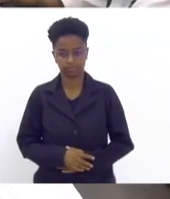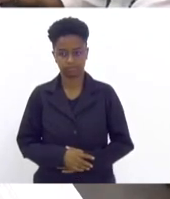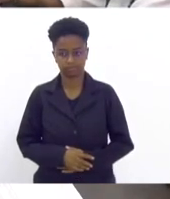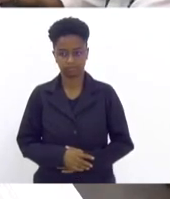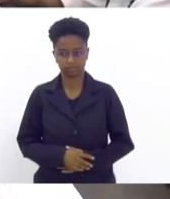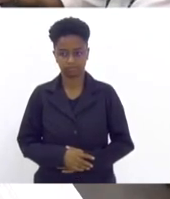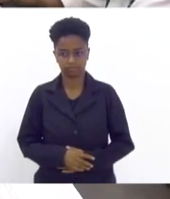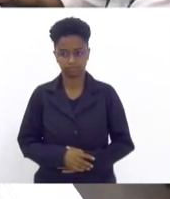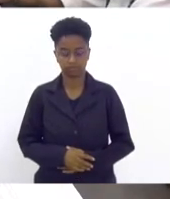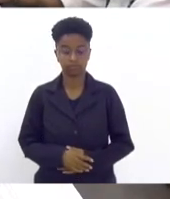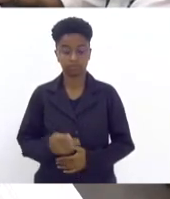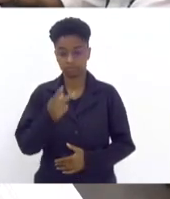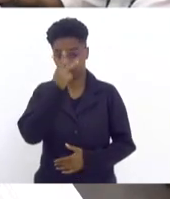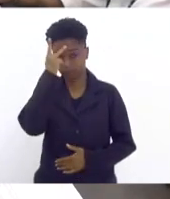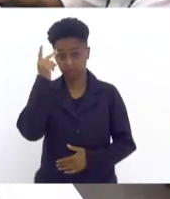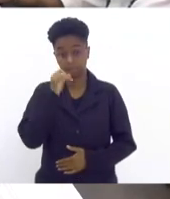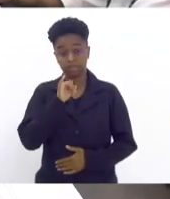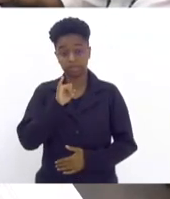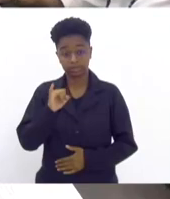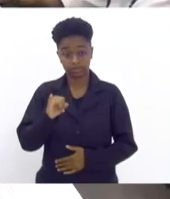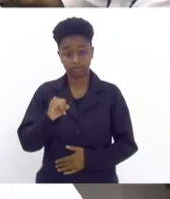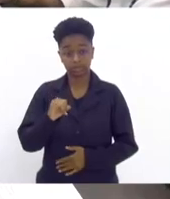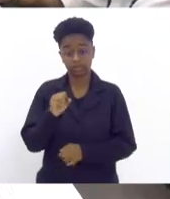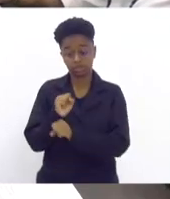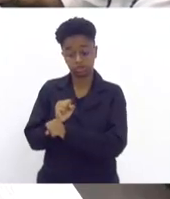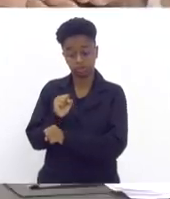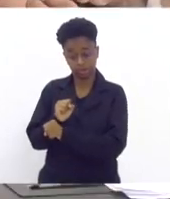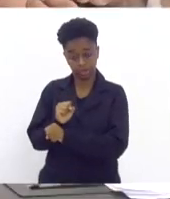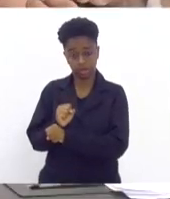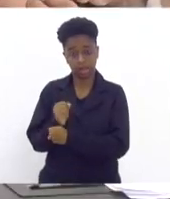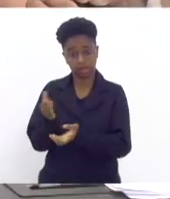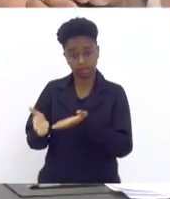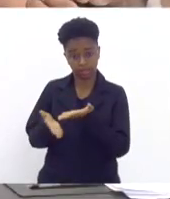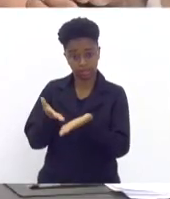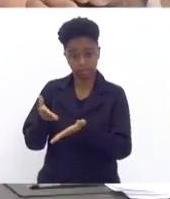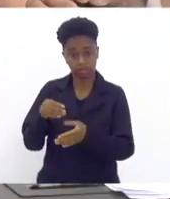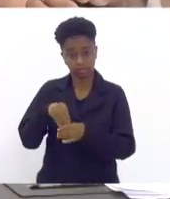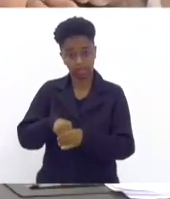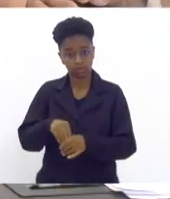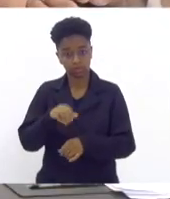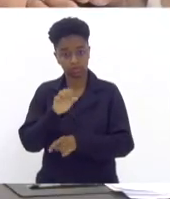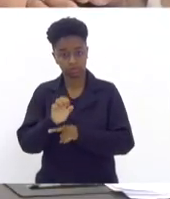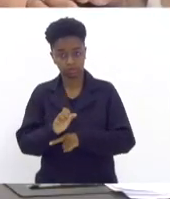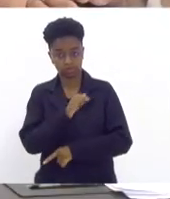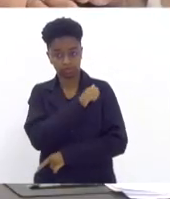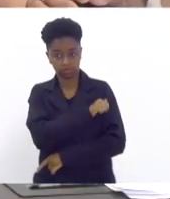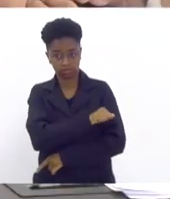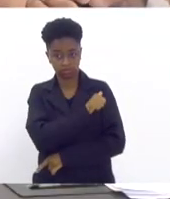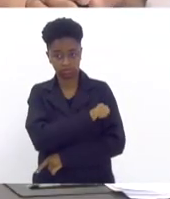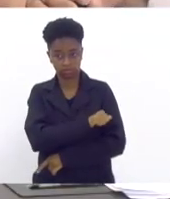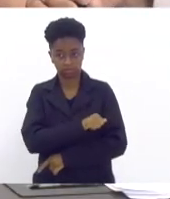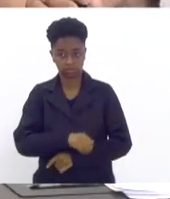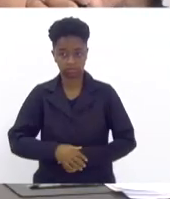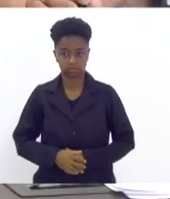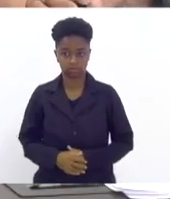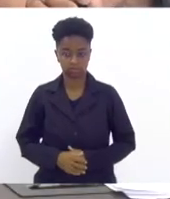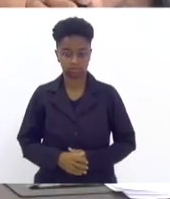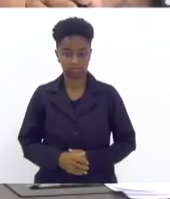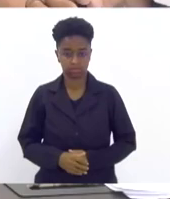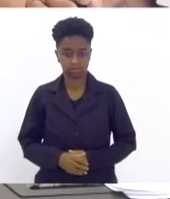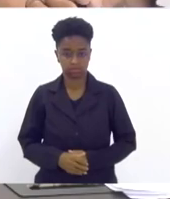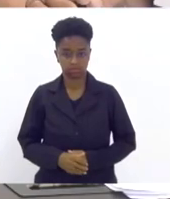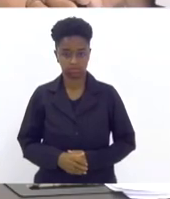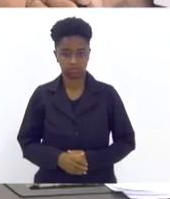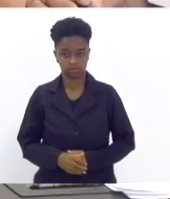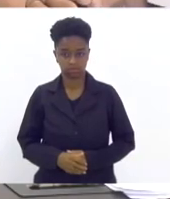usuários que realizarem qualquer espera ou atendimento no âmbito do Estado do Rio de Janeiro. Eu vou alterar o meu parecer pela prejudicialidade.